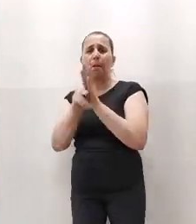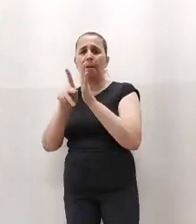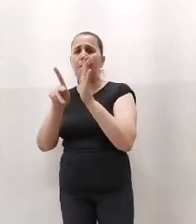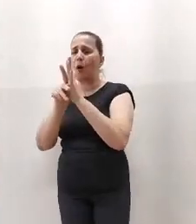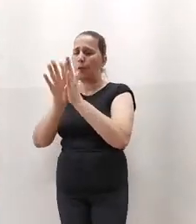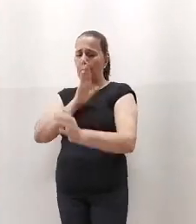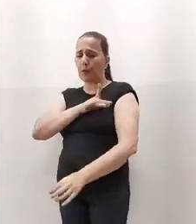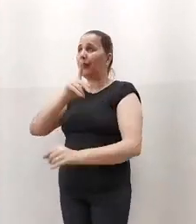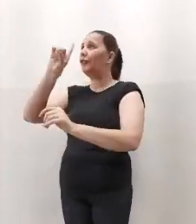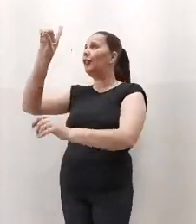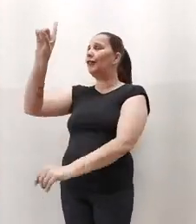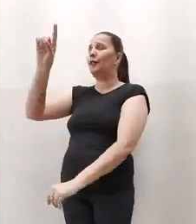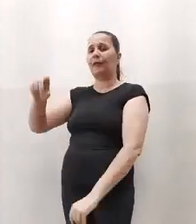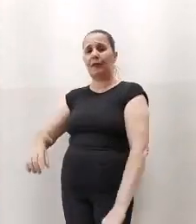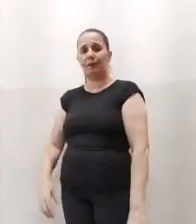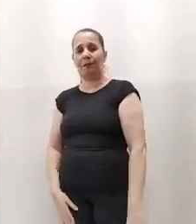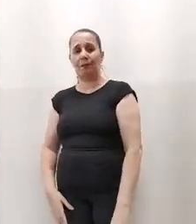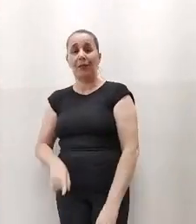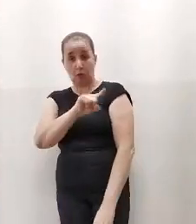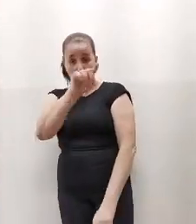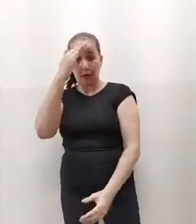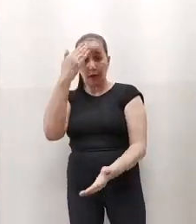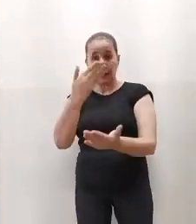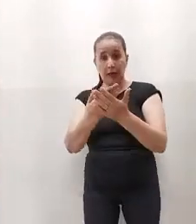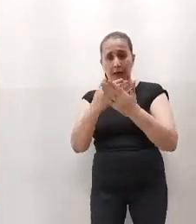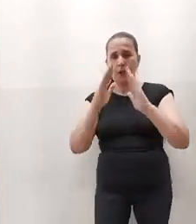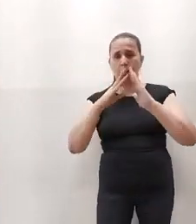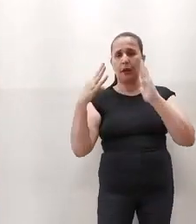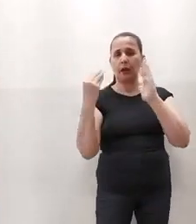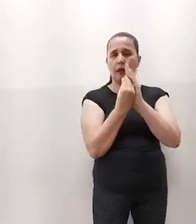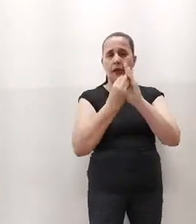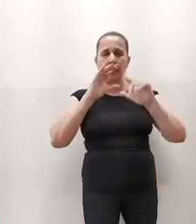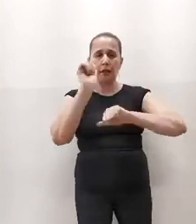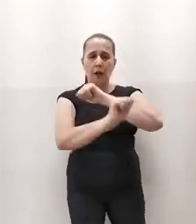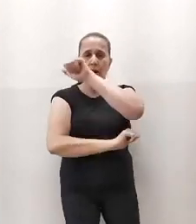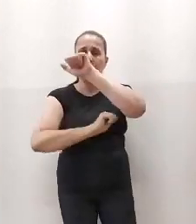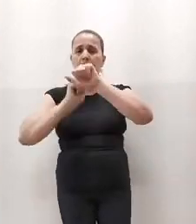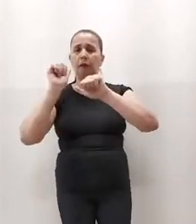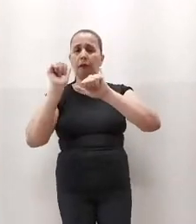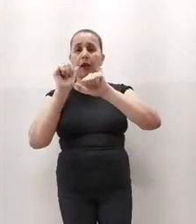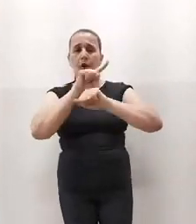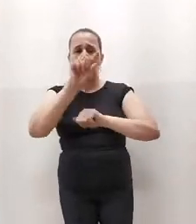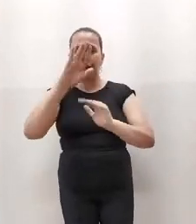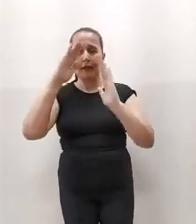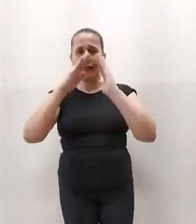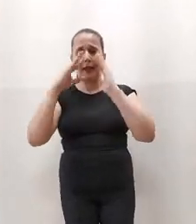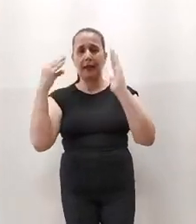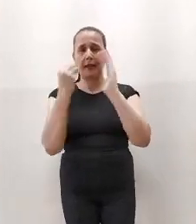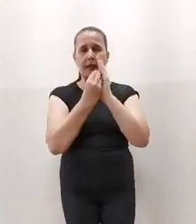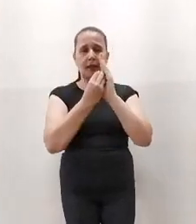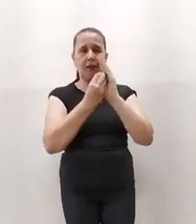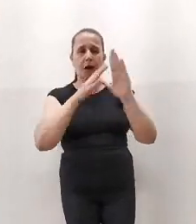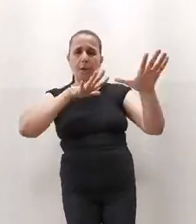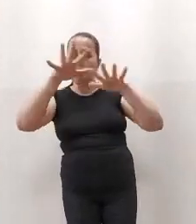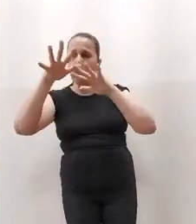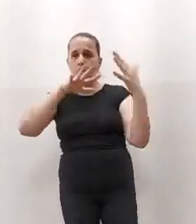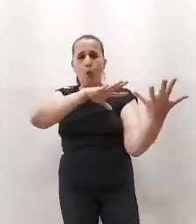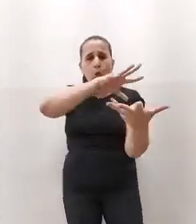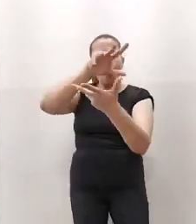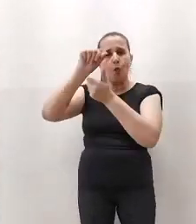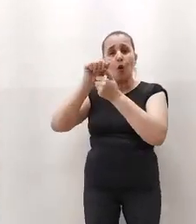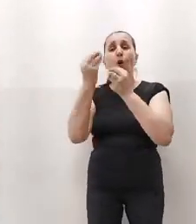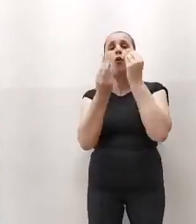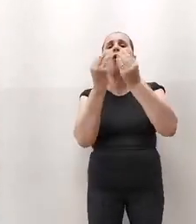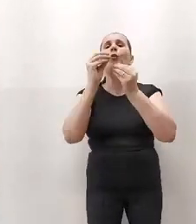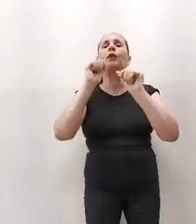de Deus. Você crê numa igreja restaurada? Você crê numa igreja que vai mexer com o mundo? Como